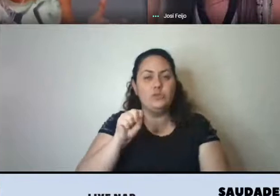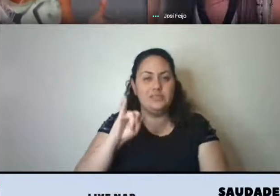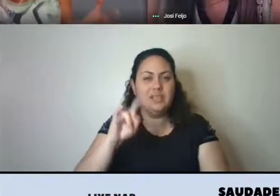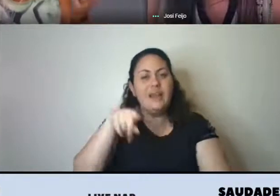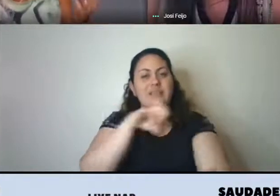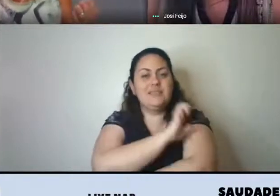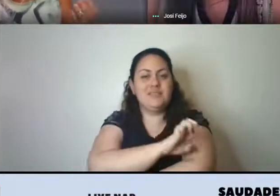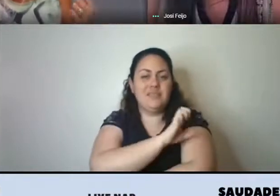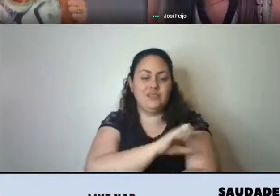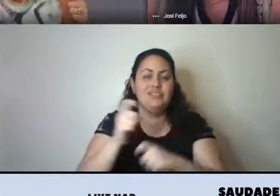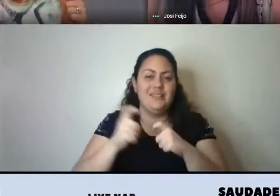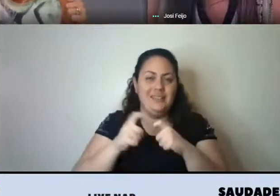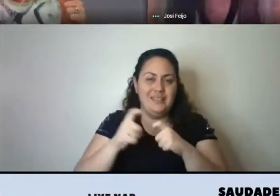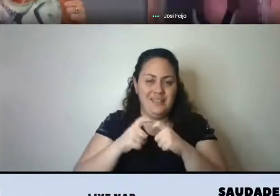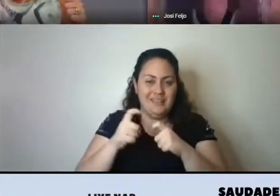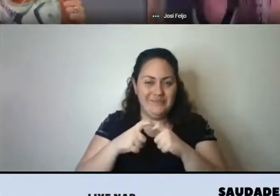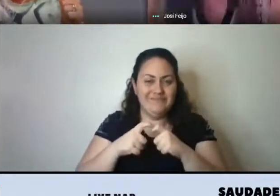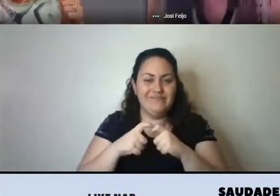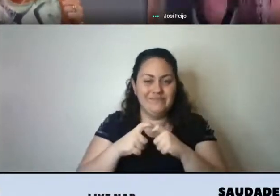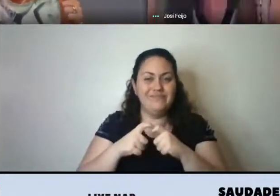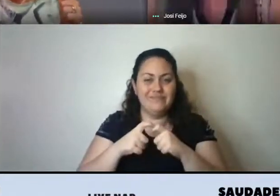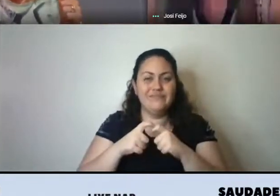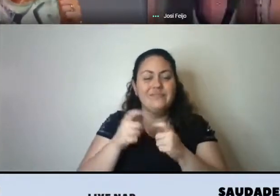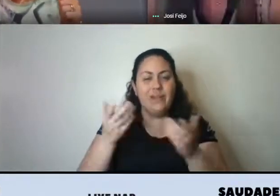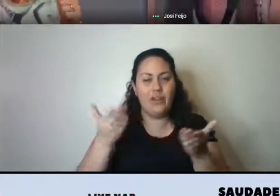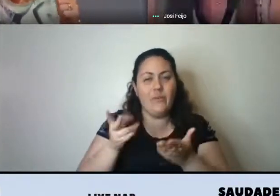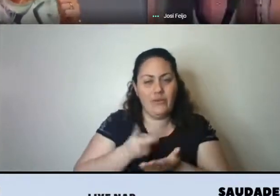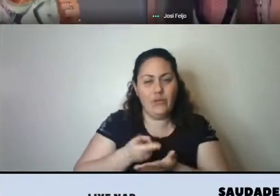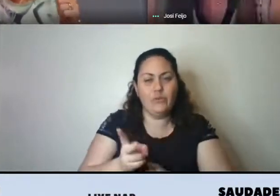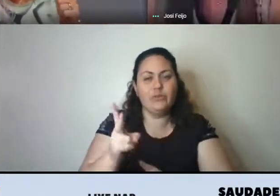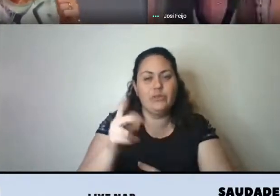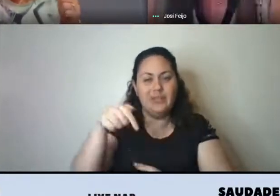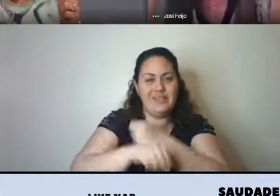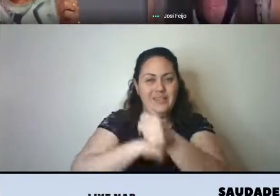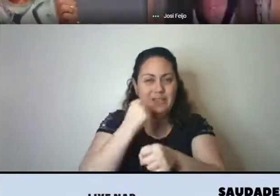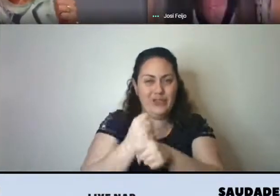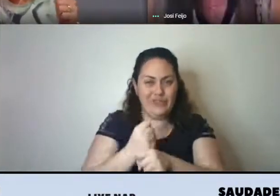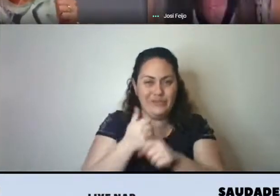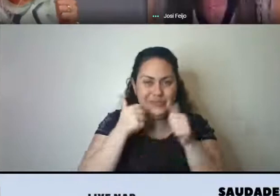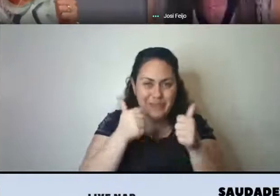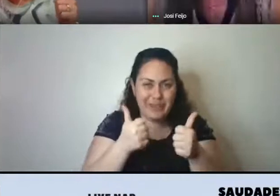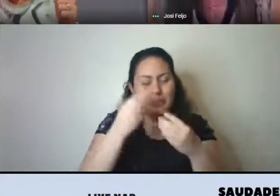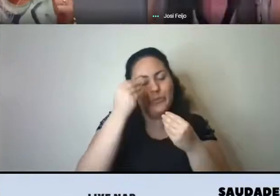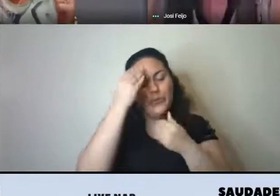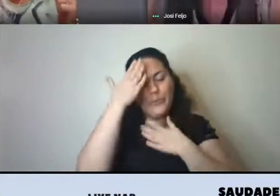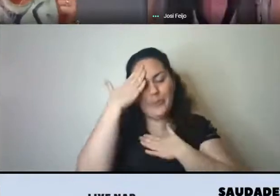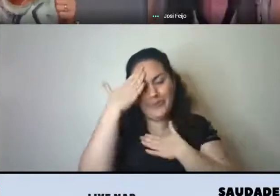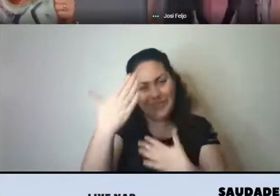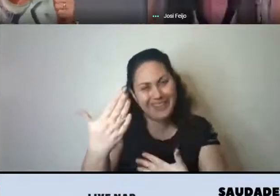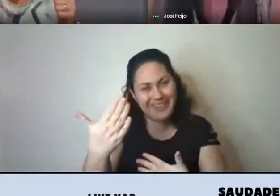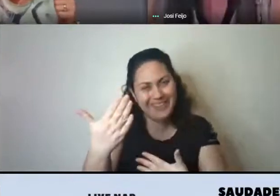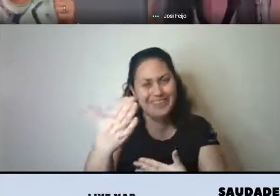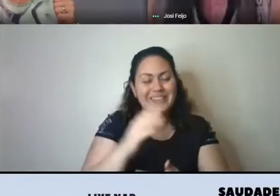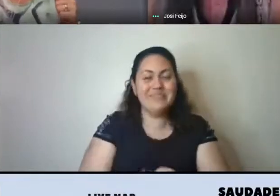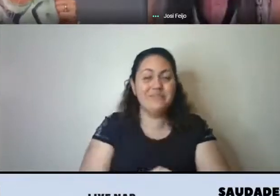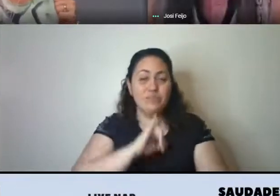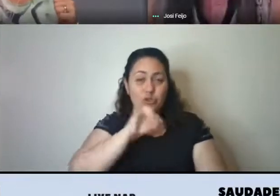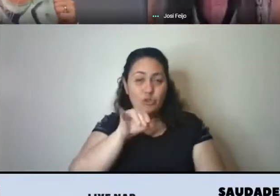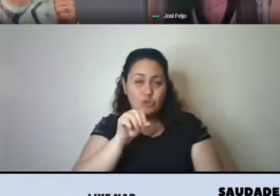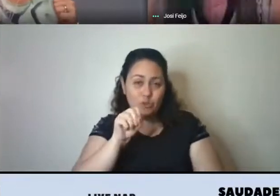estagiárias de clínica e que vai estar conosco durante esse ano. Tá bem, gente? Muito obrigada. Josi, não sei se tu quer te